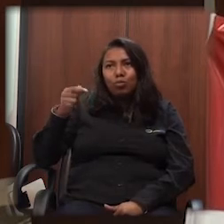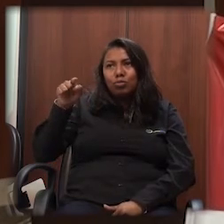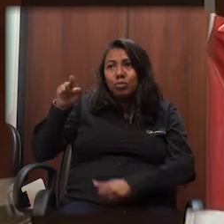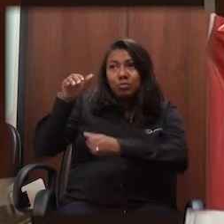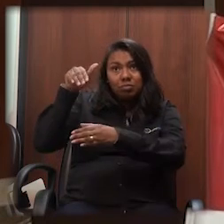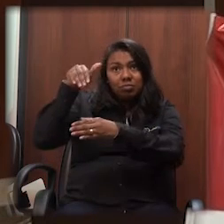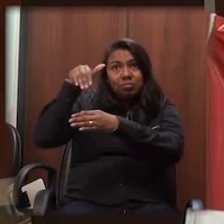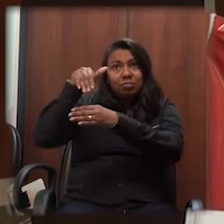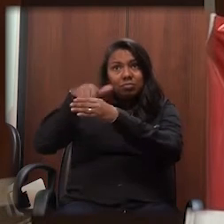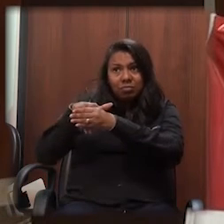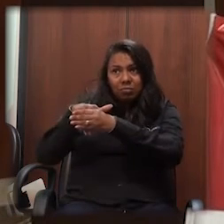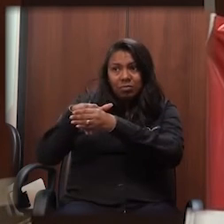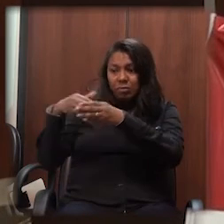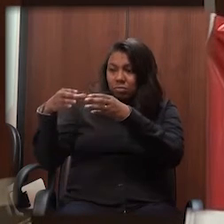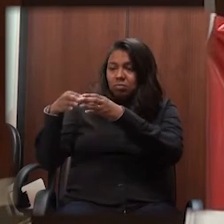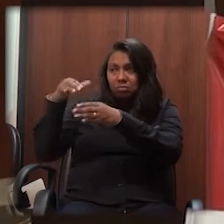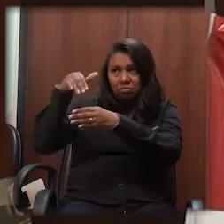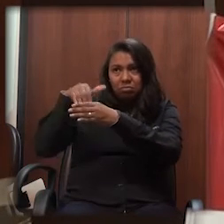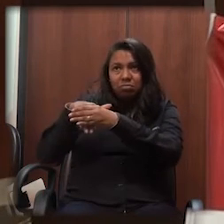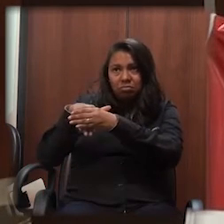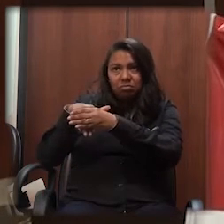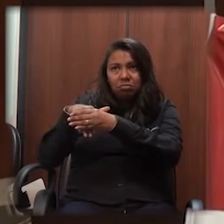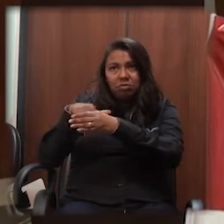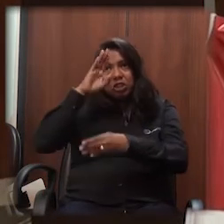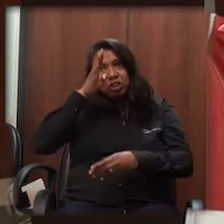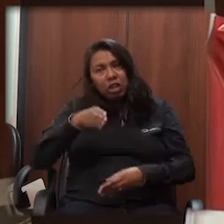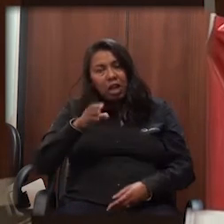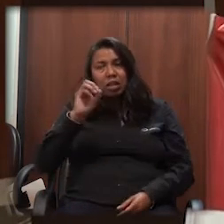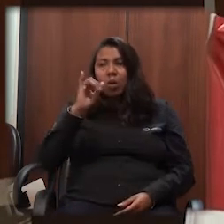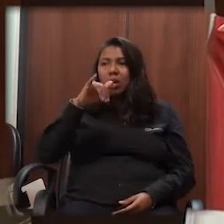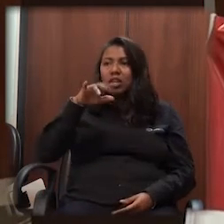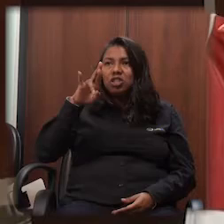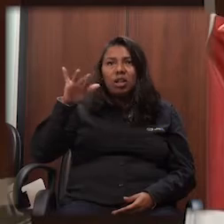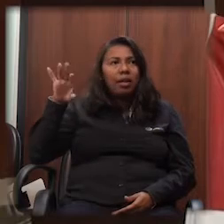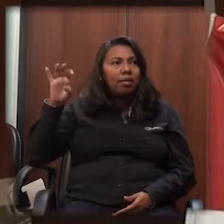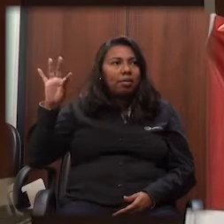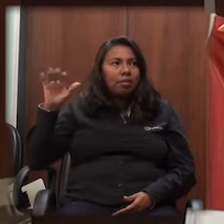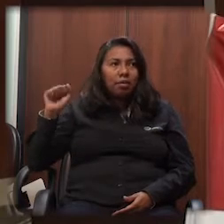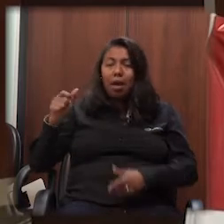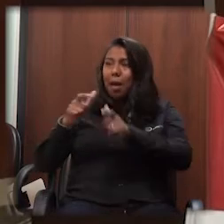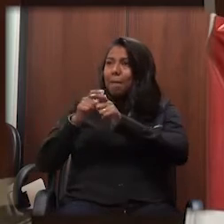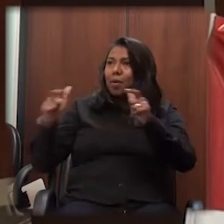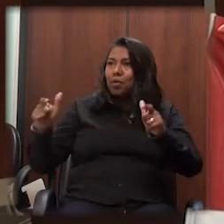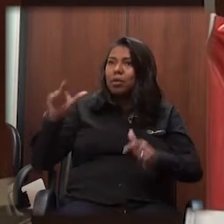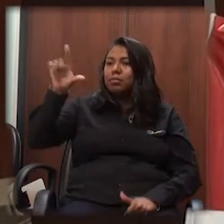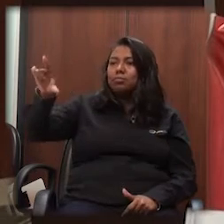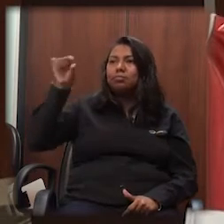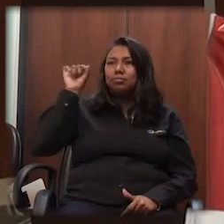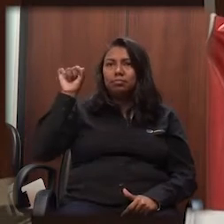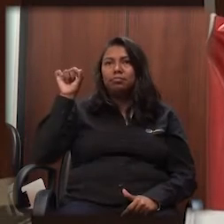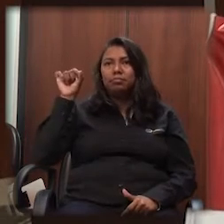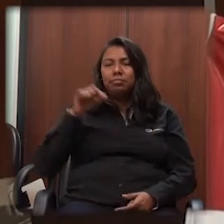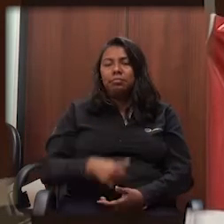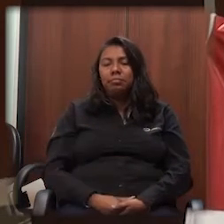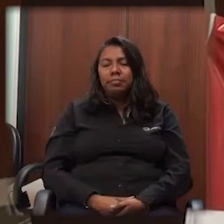por eleições, seja direta ou indireta. A maioria ela é nomeada pela própria instituição. Pode